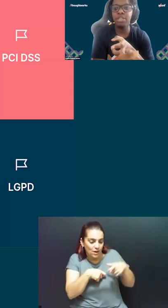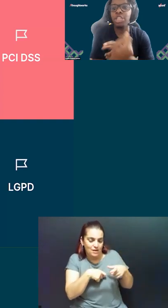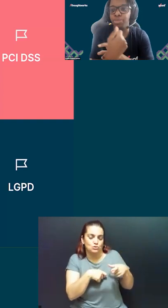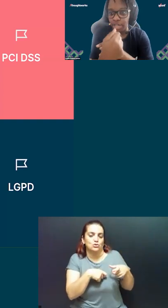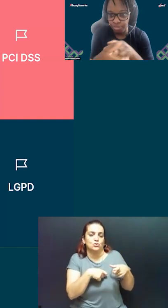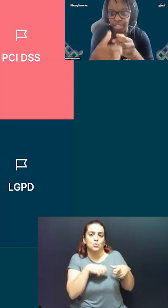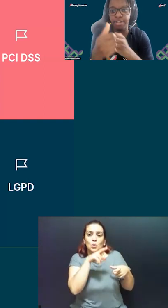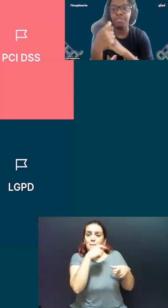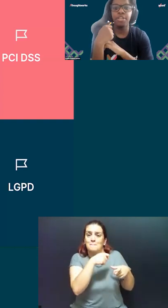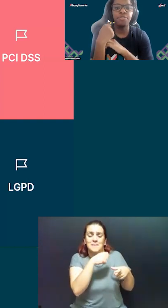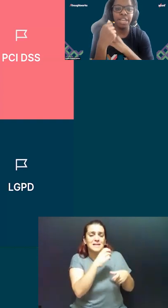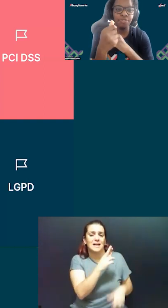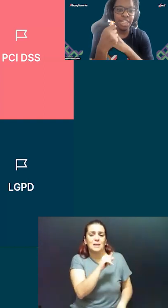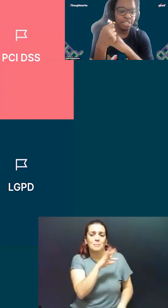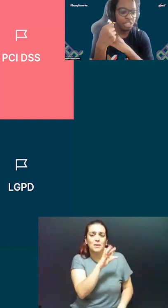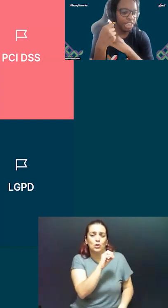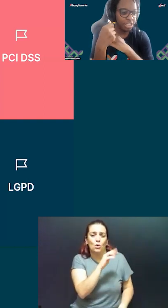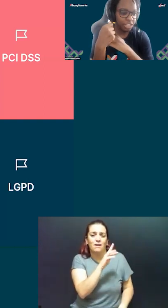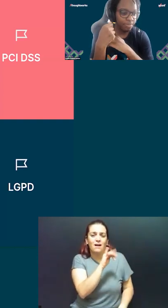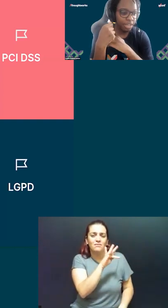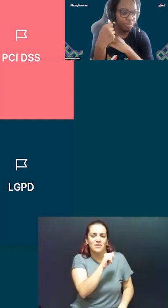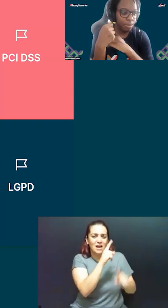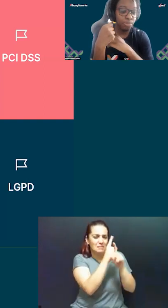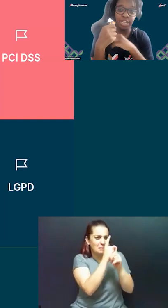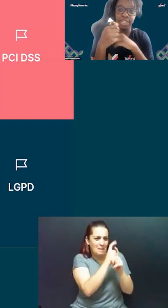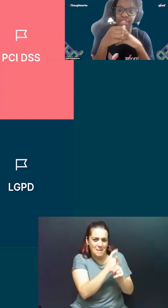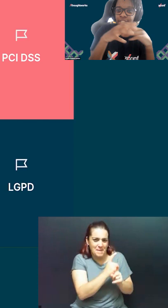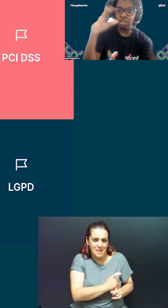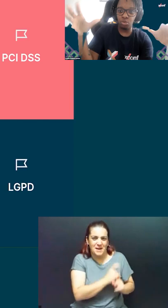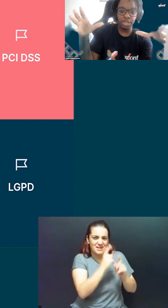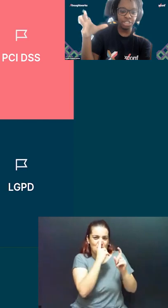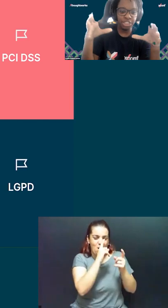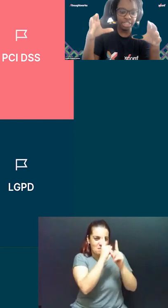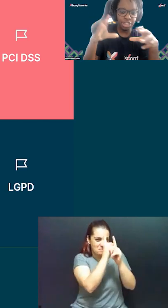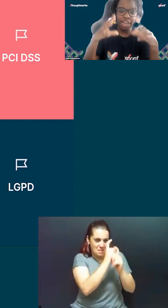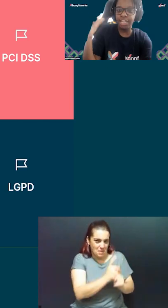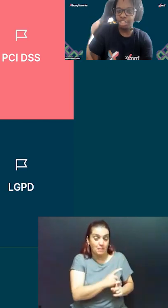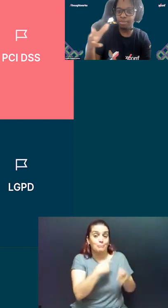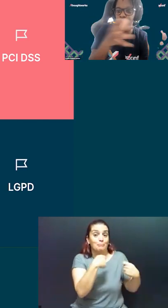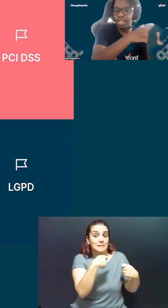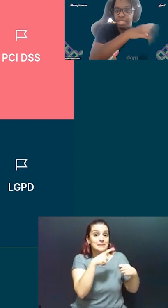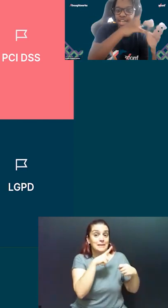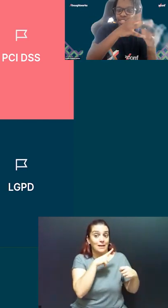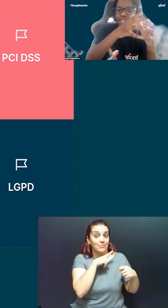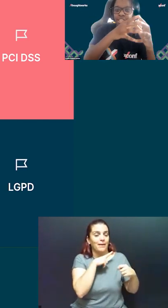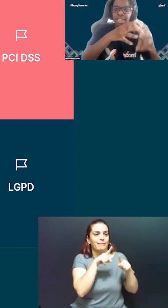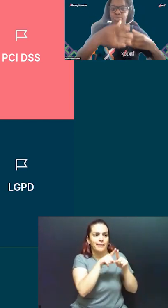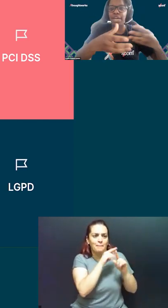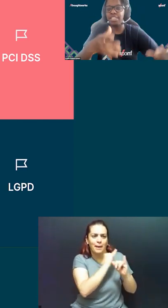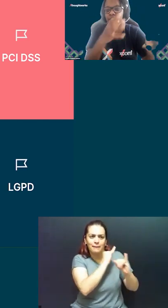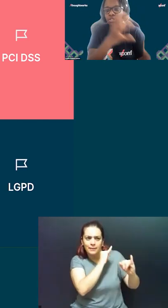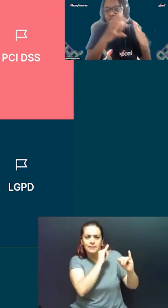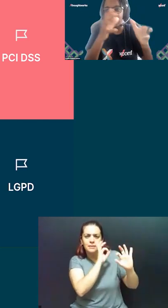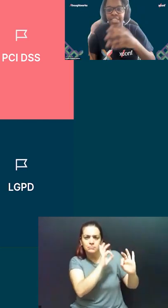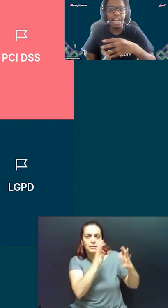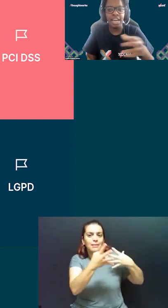padrão de criptografia, vai exigir também uma boa arquitetura de rede, também uma certa transparência em